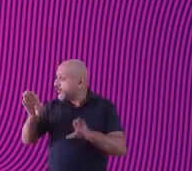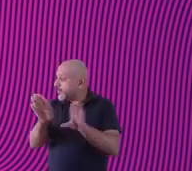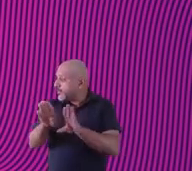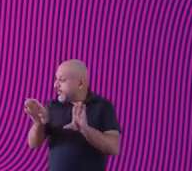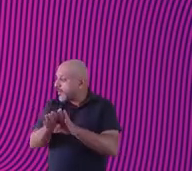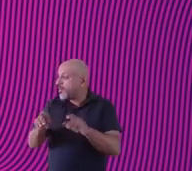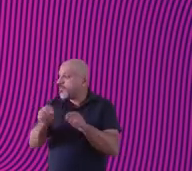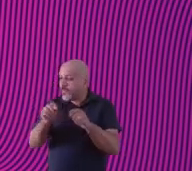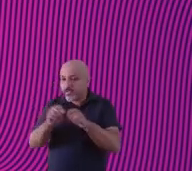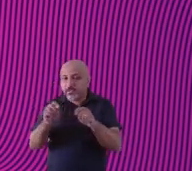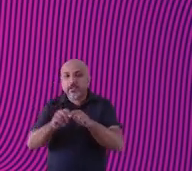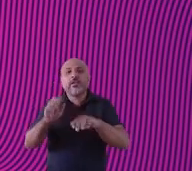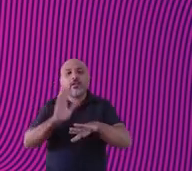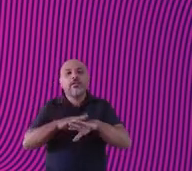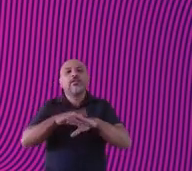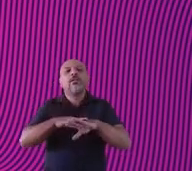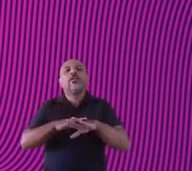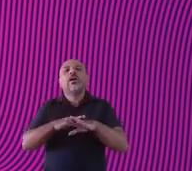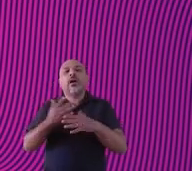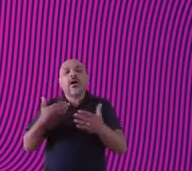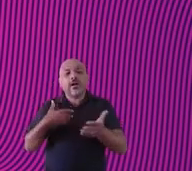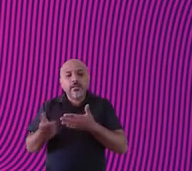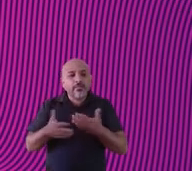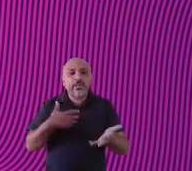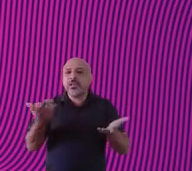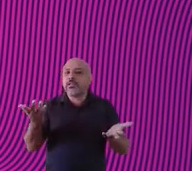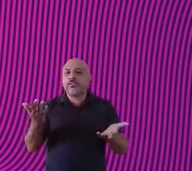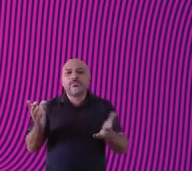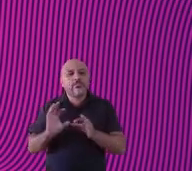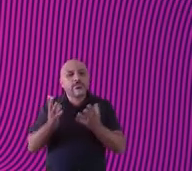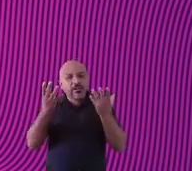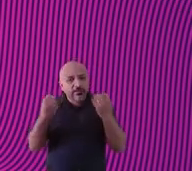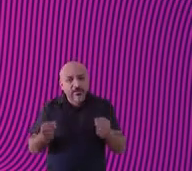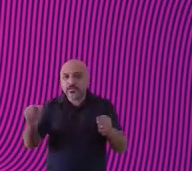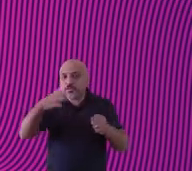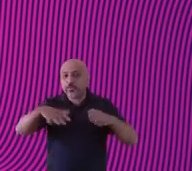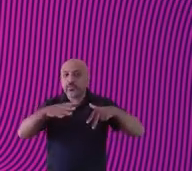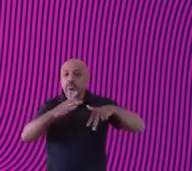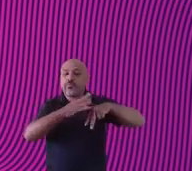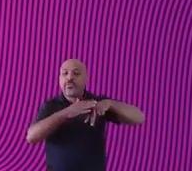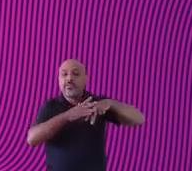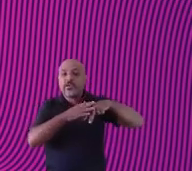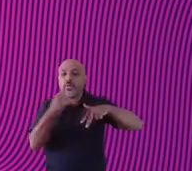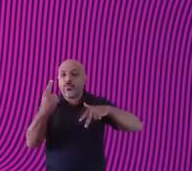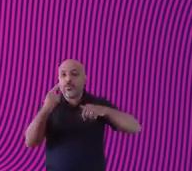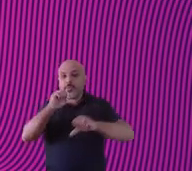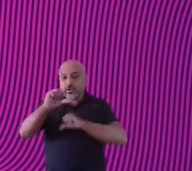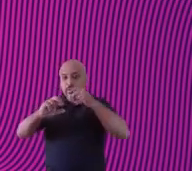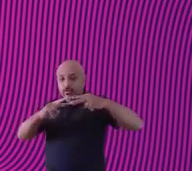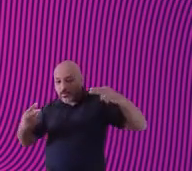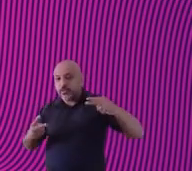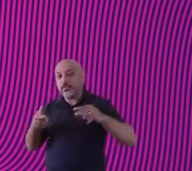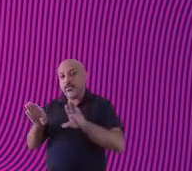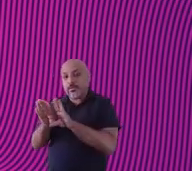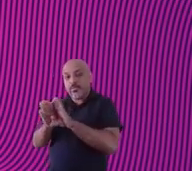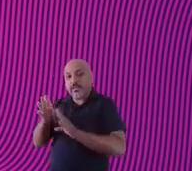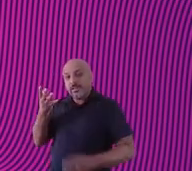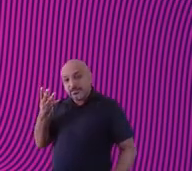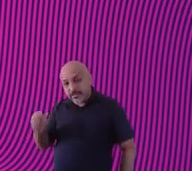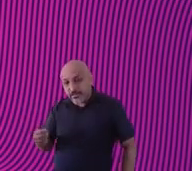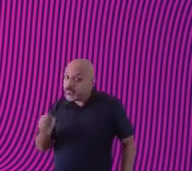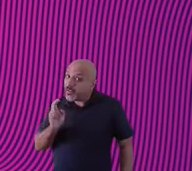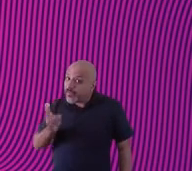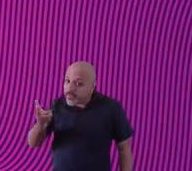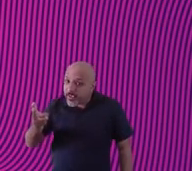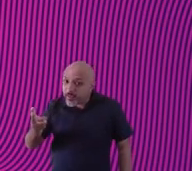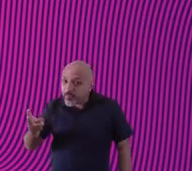é o também a depender da tolerabilidade do paciente ao primeiro transplante da aceitação nem sempre paciente